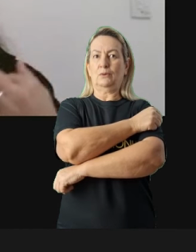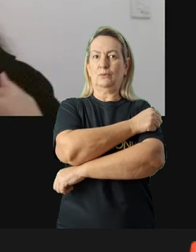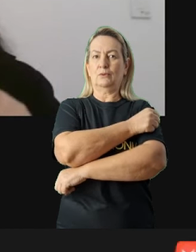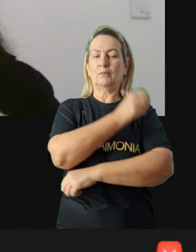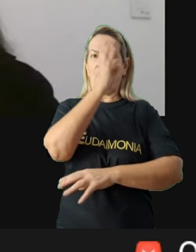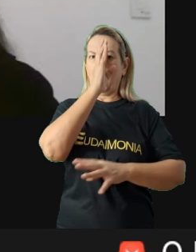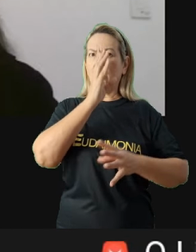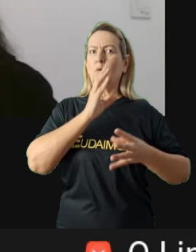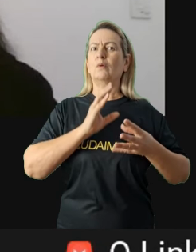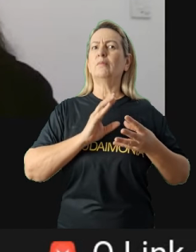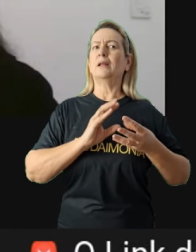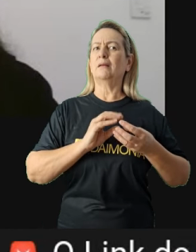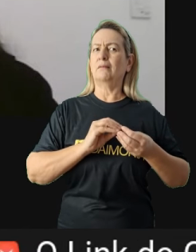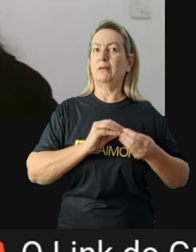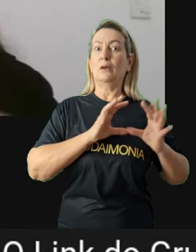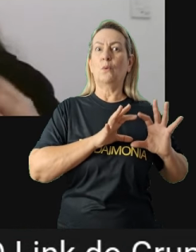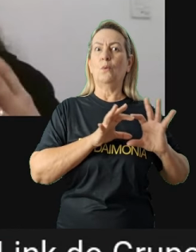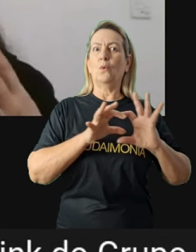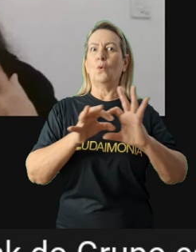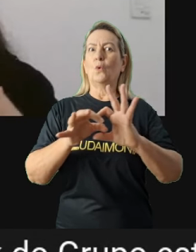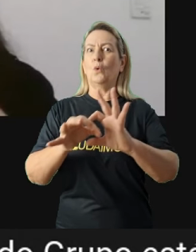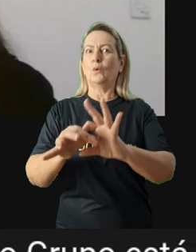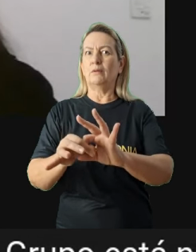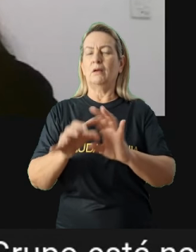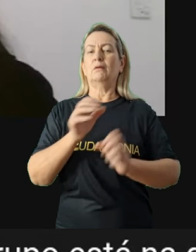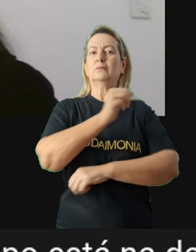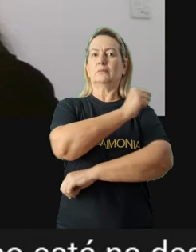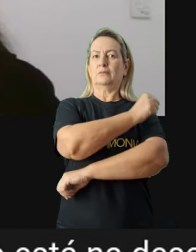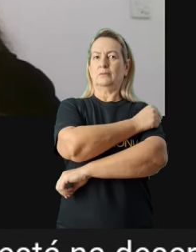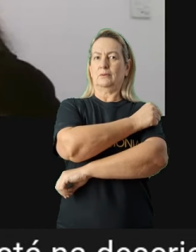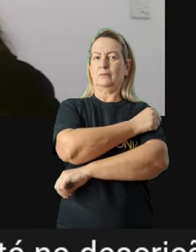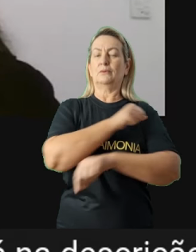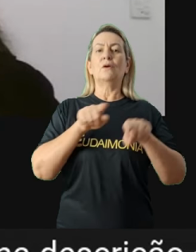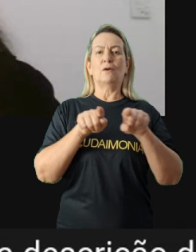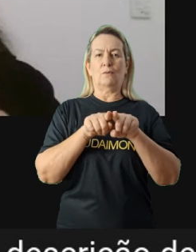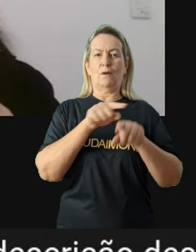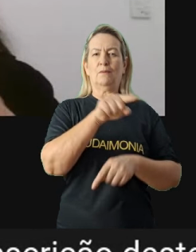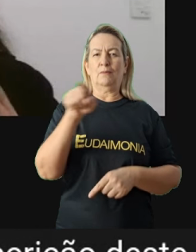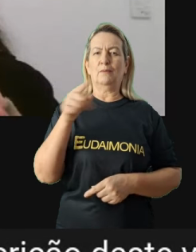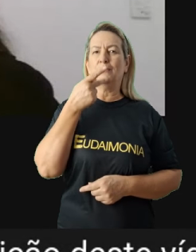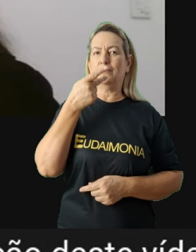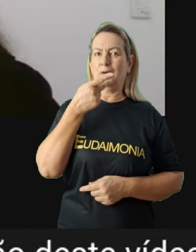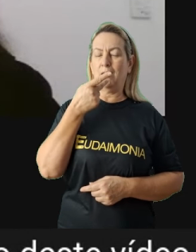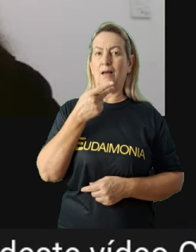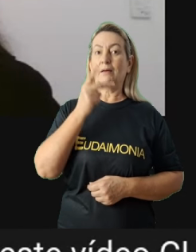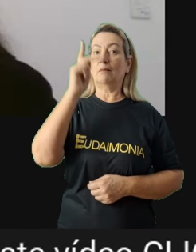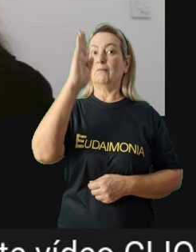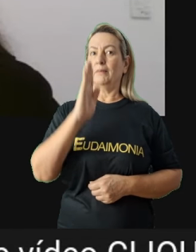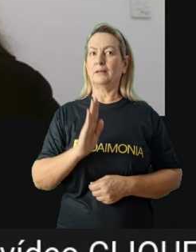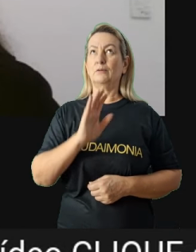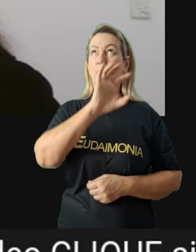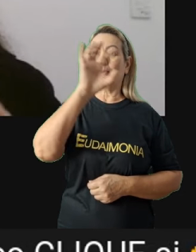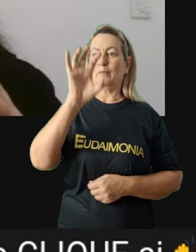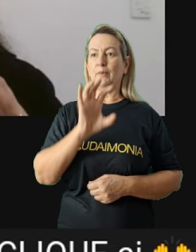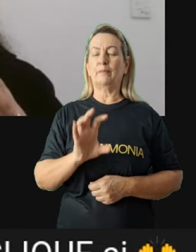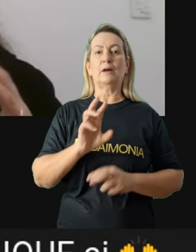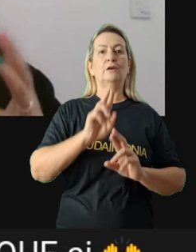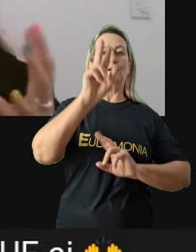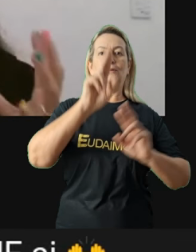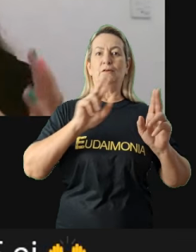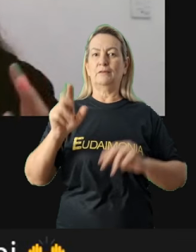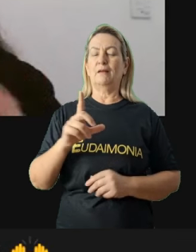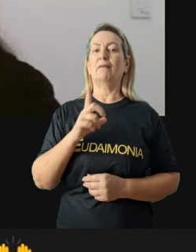gente se deparou com algumas realidades, nós começamos a entender, então, que realmente, como alguns professores já colocaram aqui,